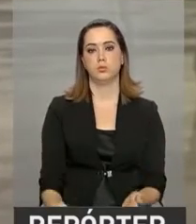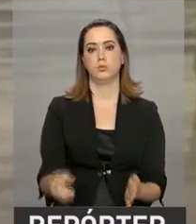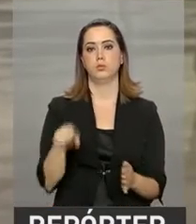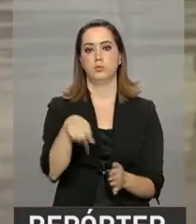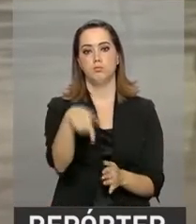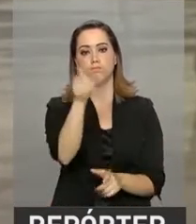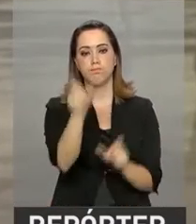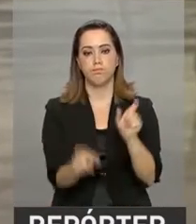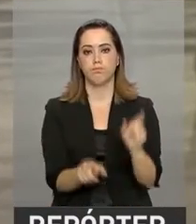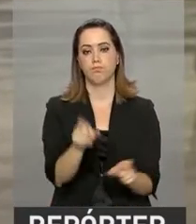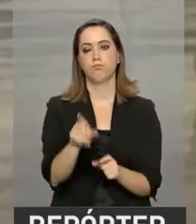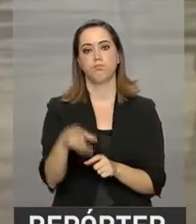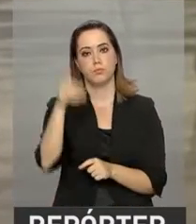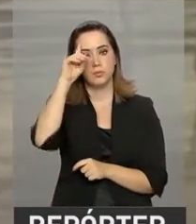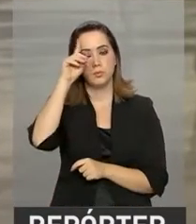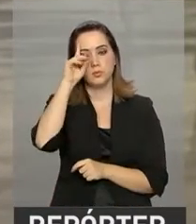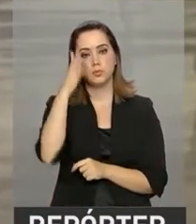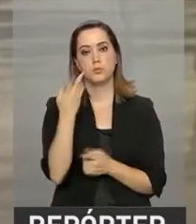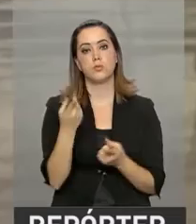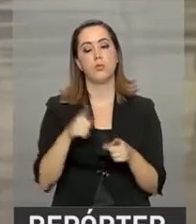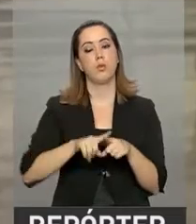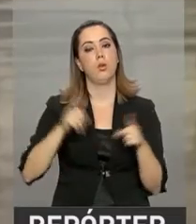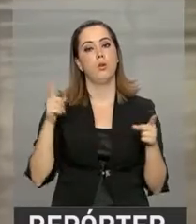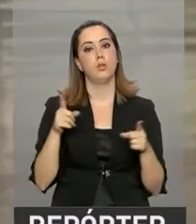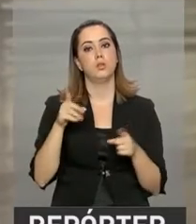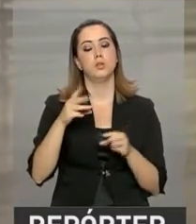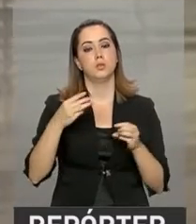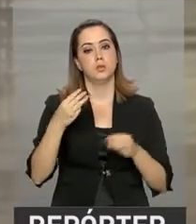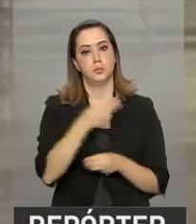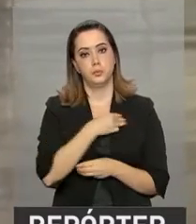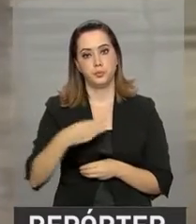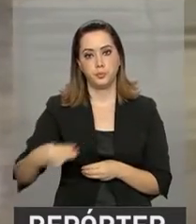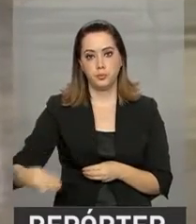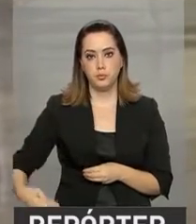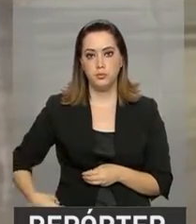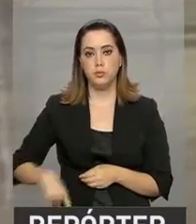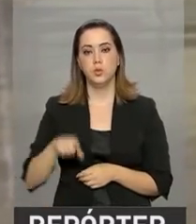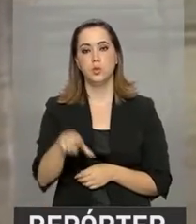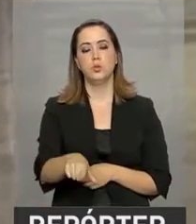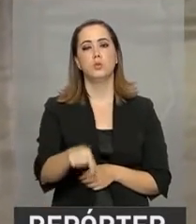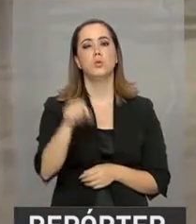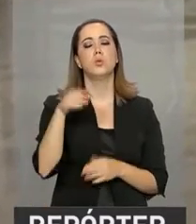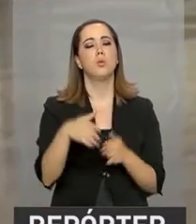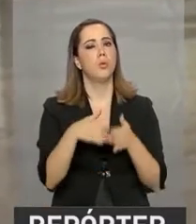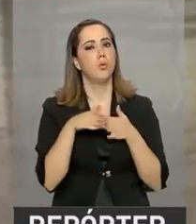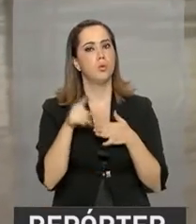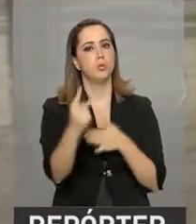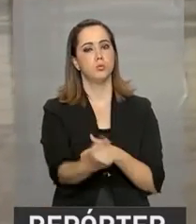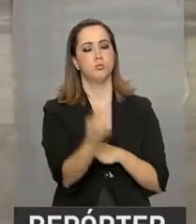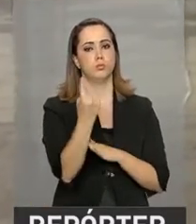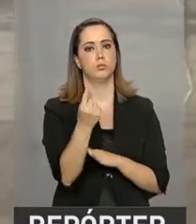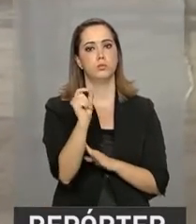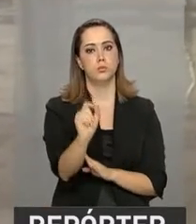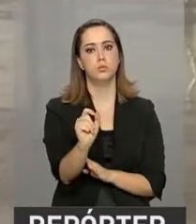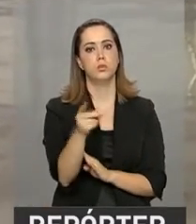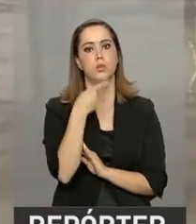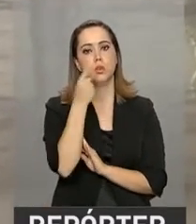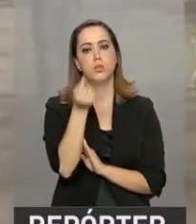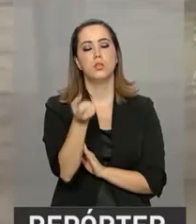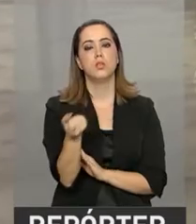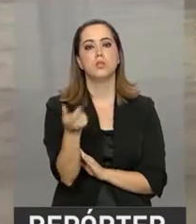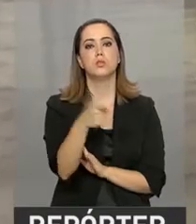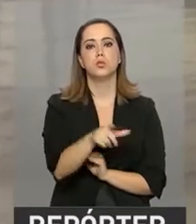todos os dias mas o ministro chefe da casa civil dirceu padilha impôs uma condição aos senadores disse que essa recriação